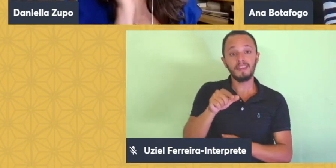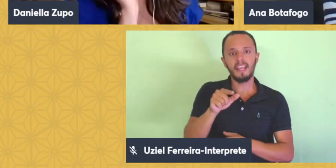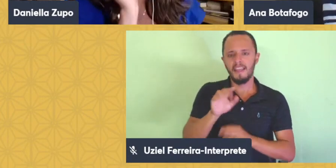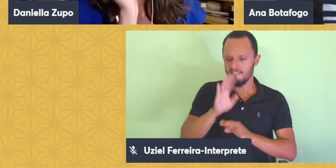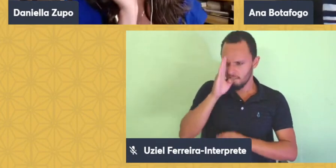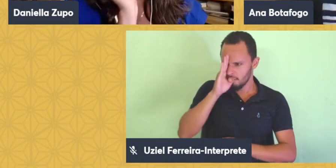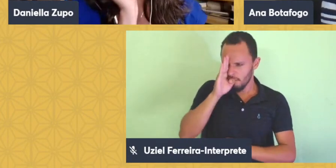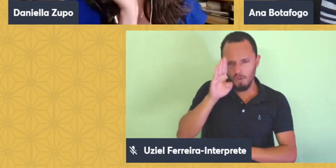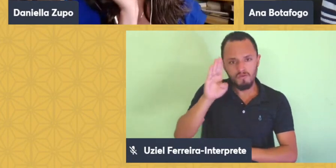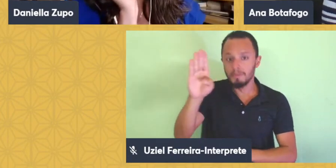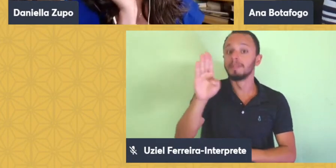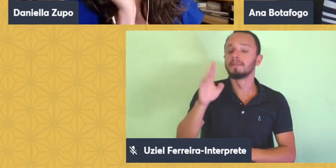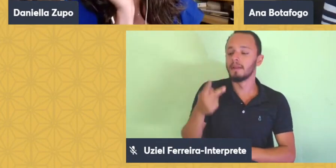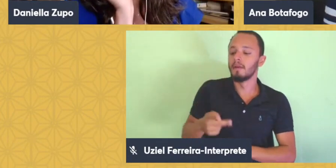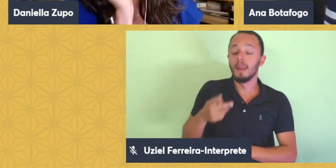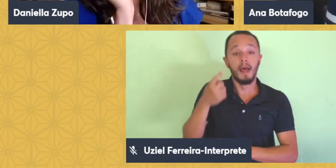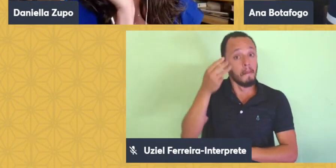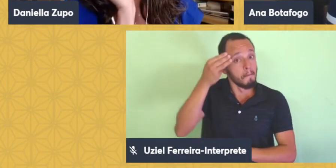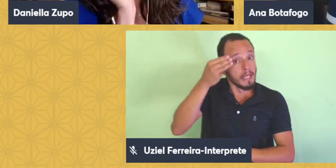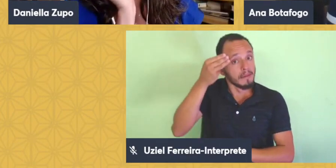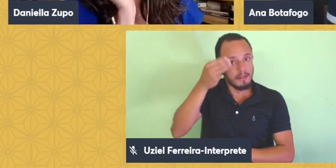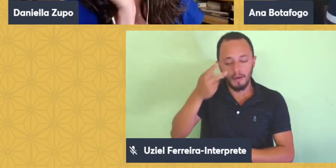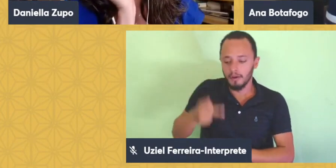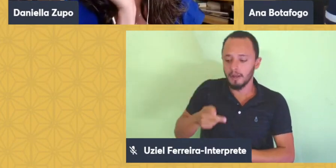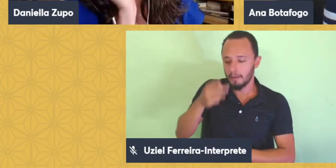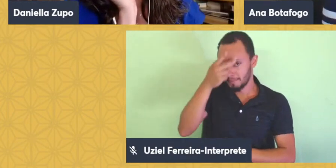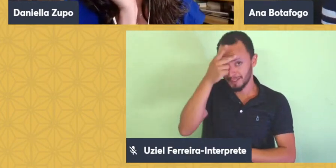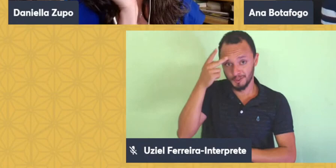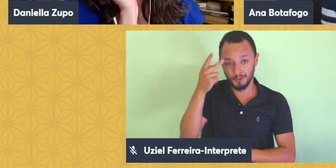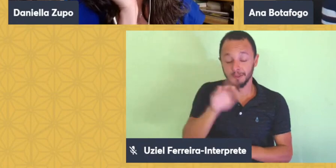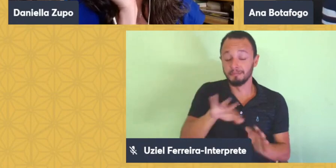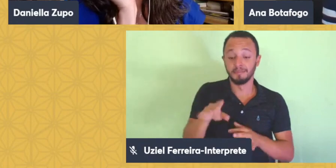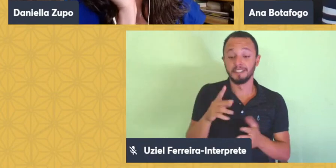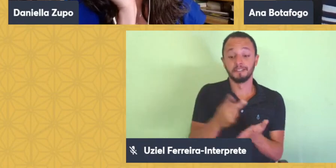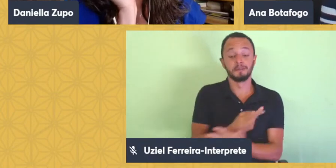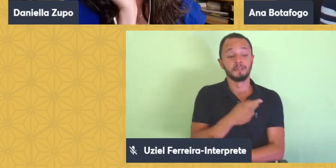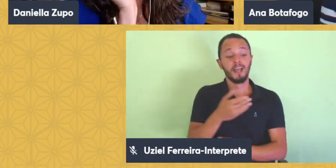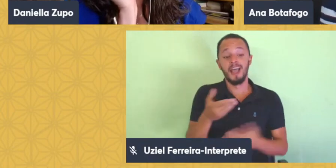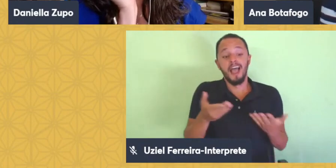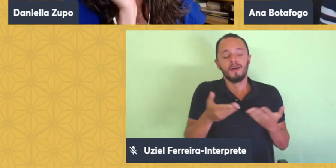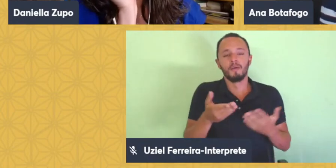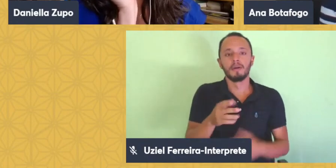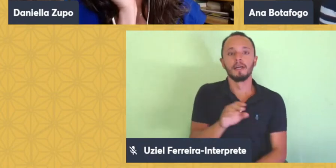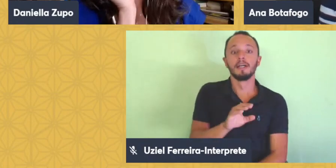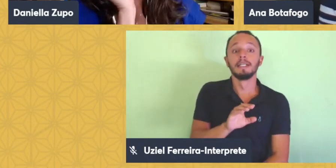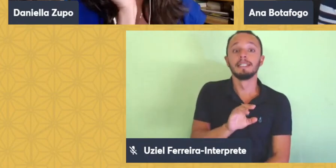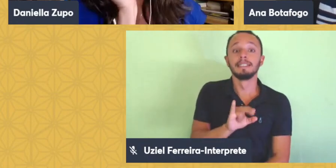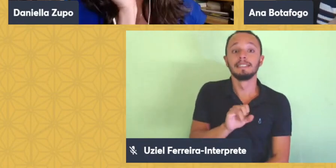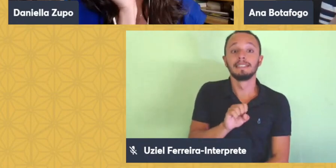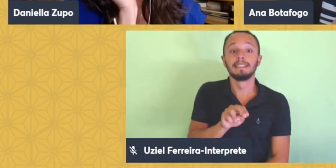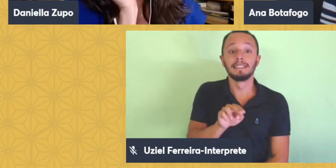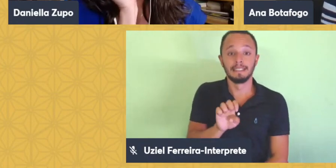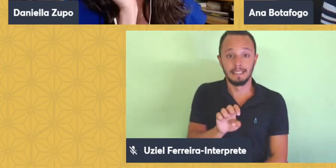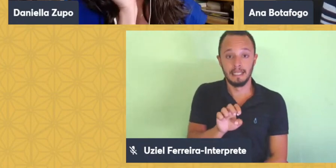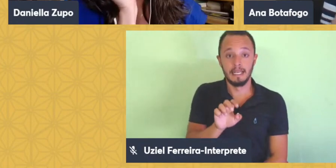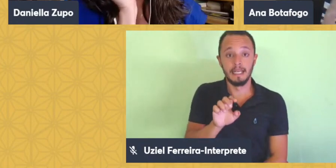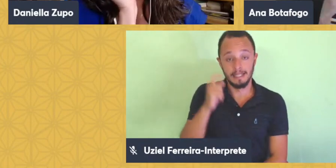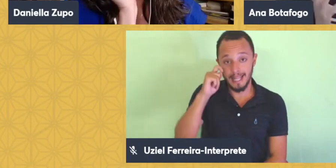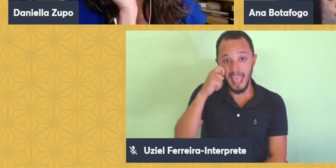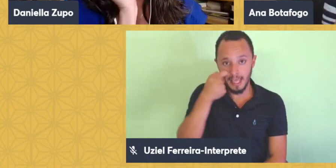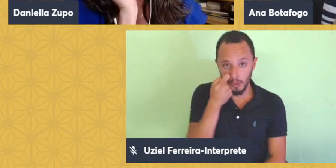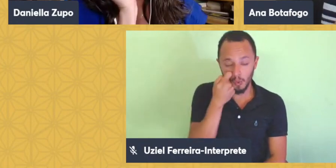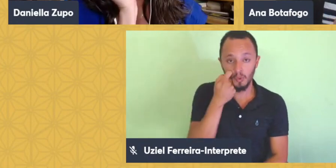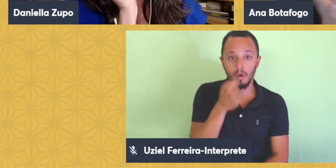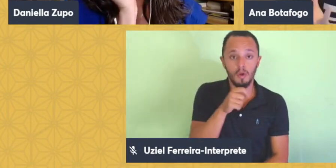me ocorreu nem tinha me ocorrido ainda mas aquele filme é o negro que é um filme que eu